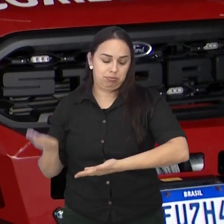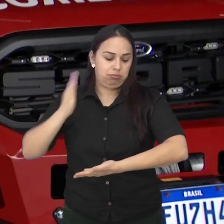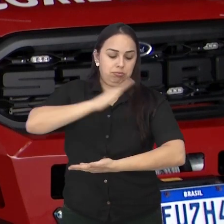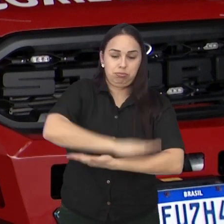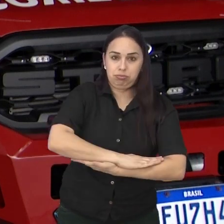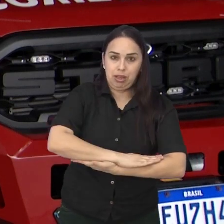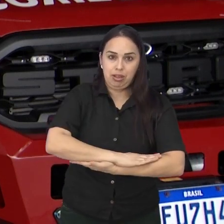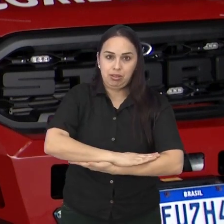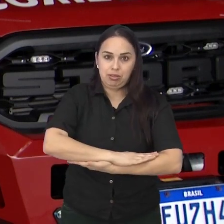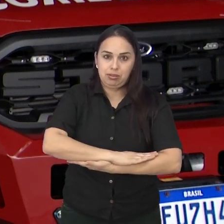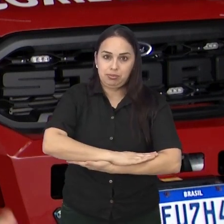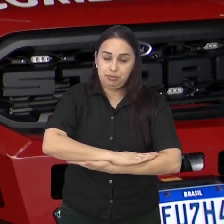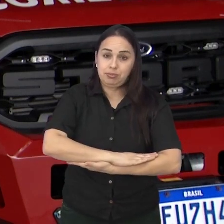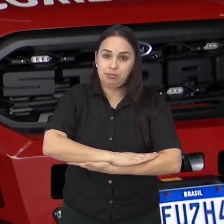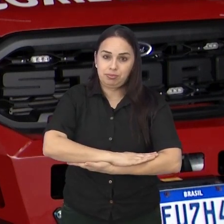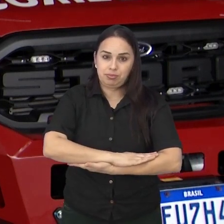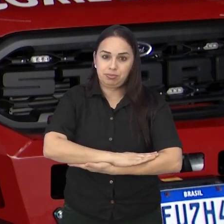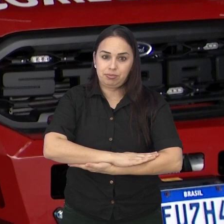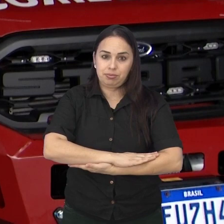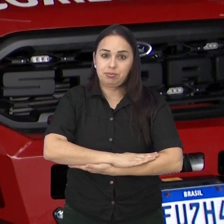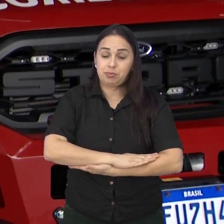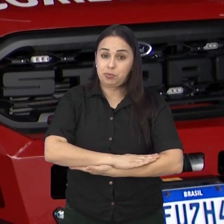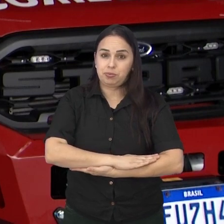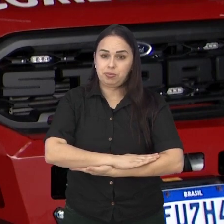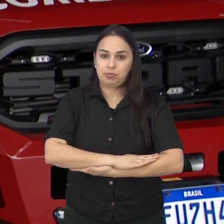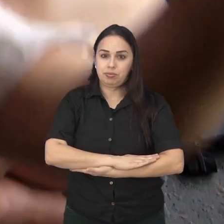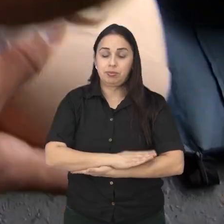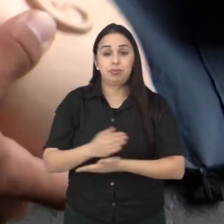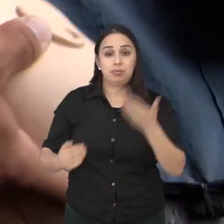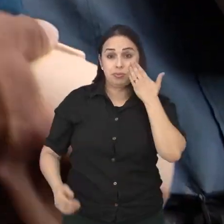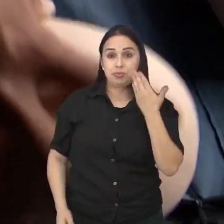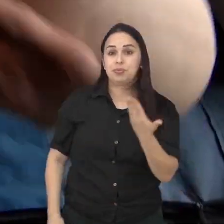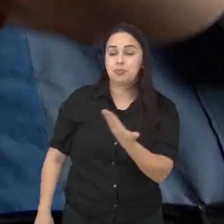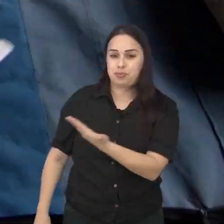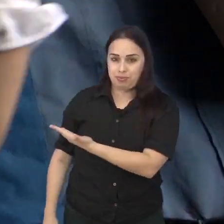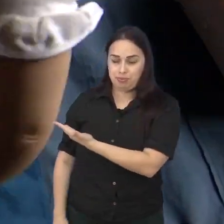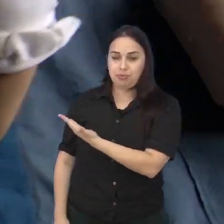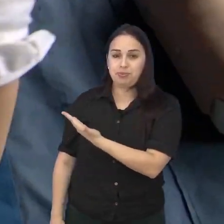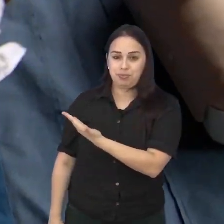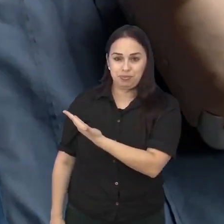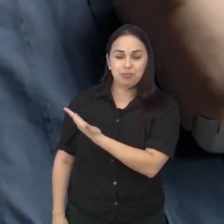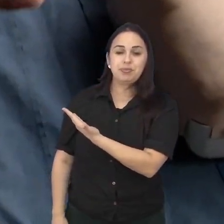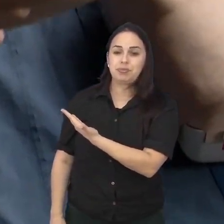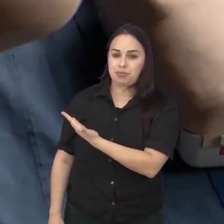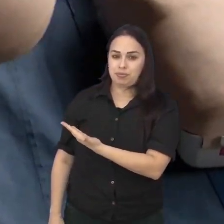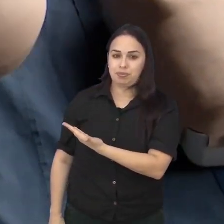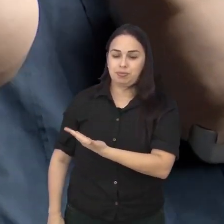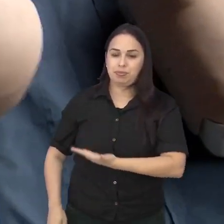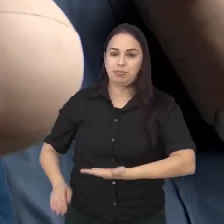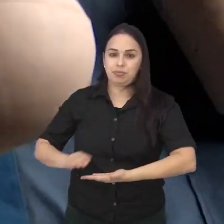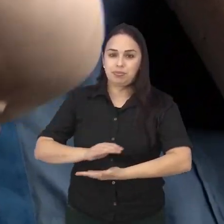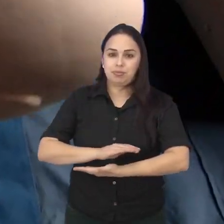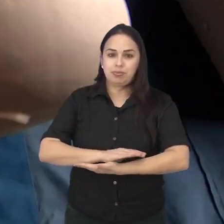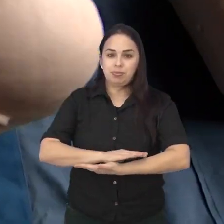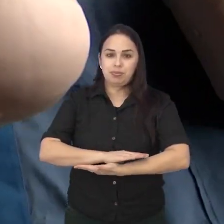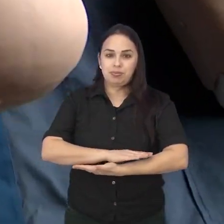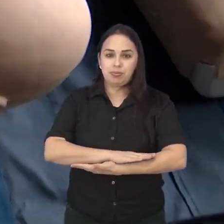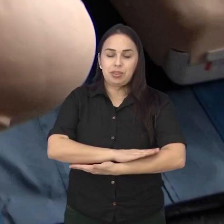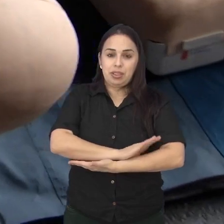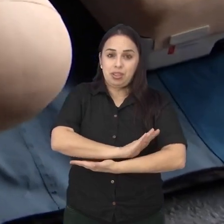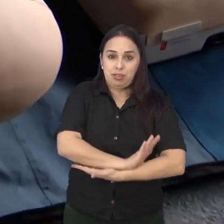vai posicionar ele no nosso antebraço com o rostinho para baixo. Vamos fazer